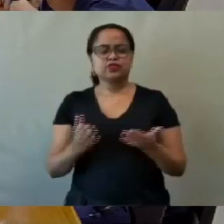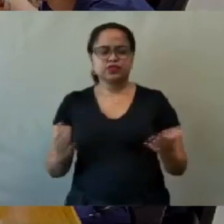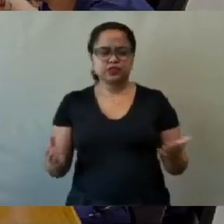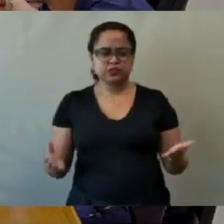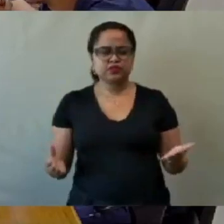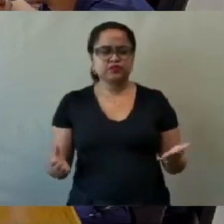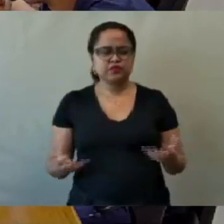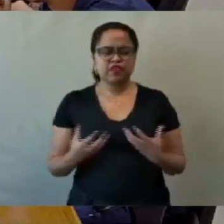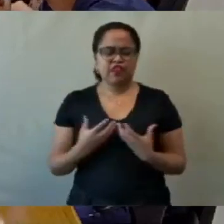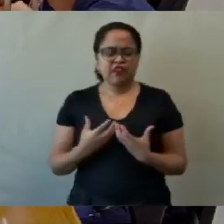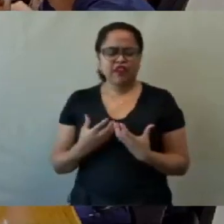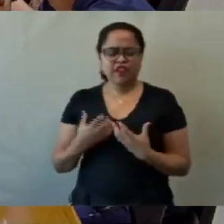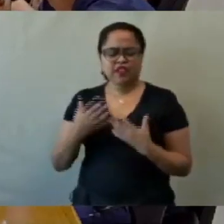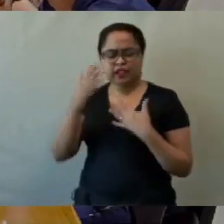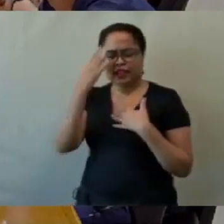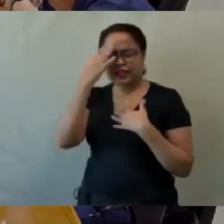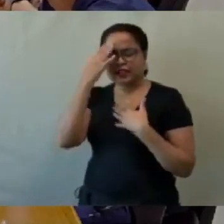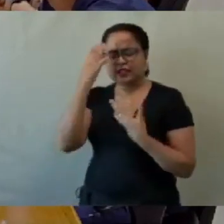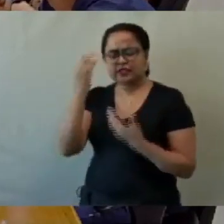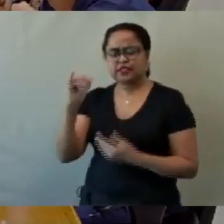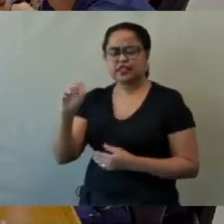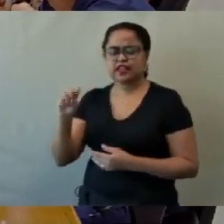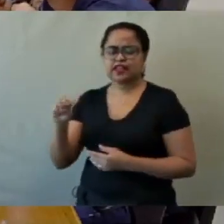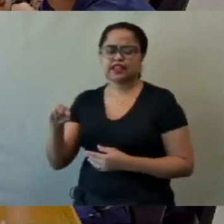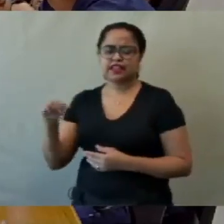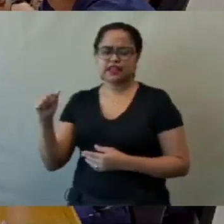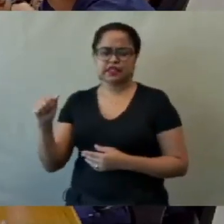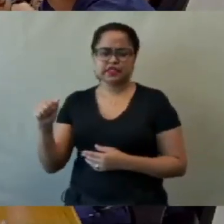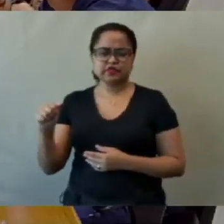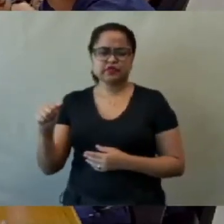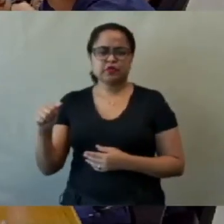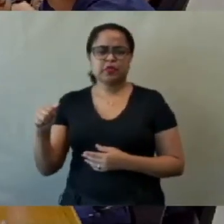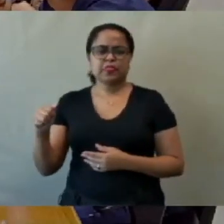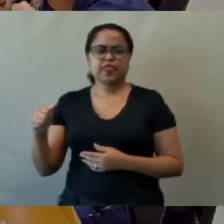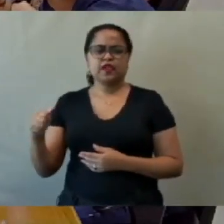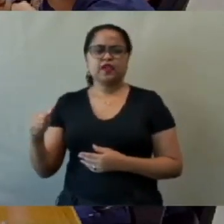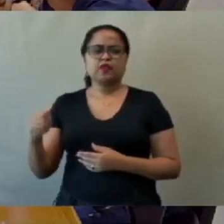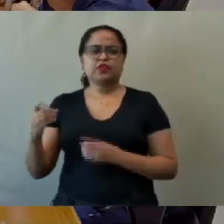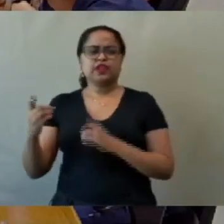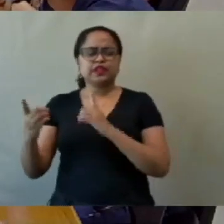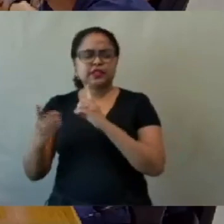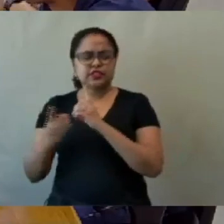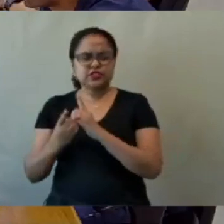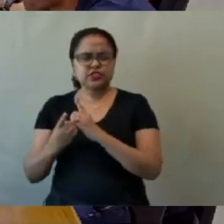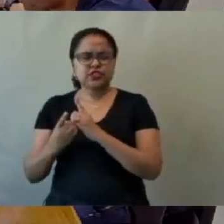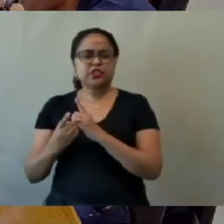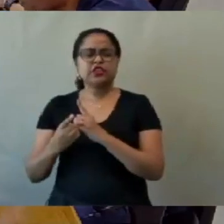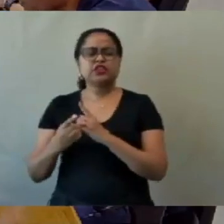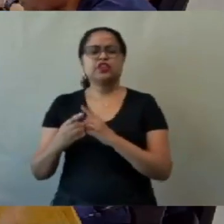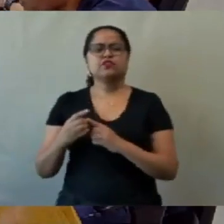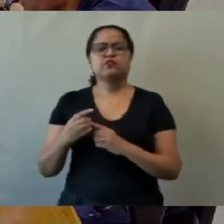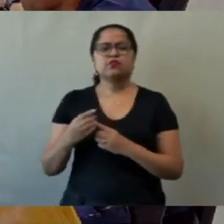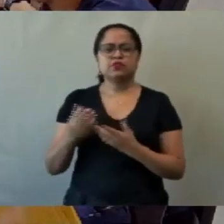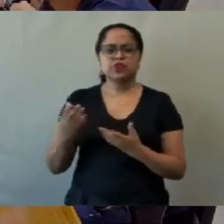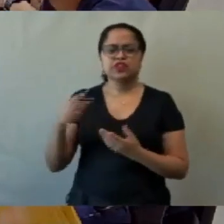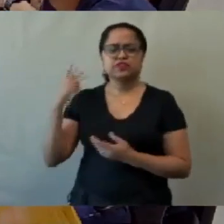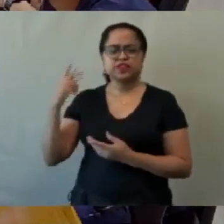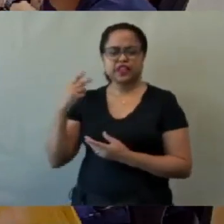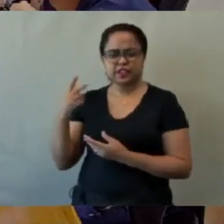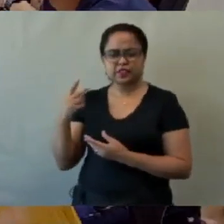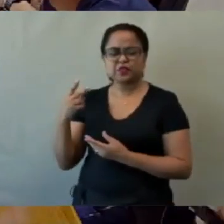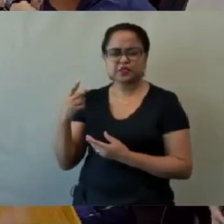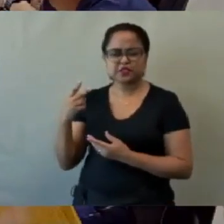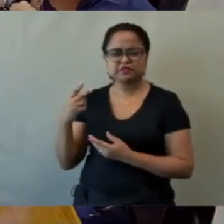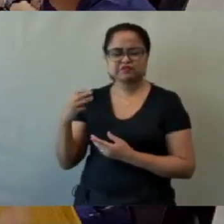agradecer aqui a Isa, né, por ter atendido o requerimento, a Cida também, a professora Marli, né, a gente aprendeu muito bem na